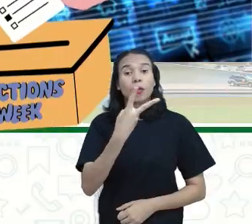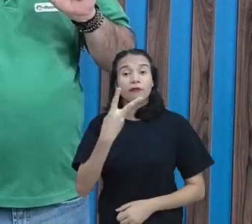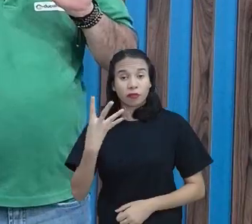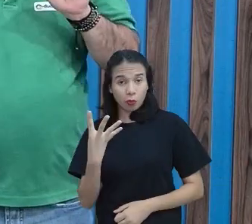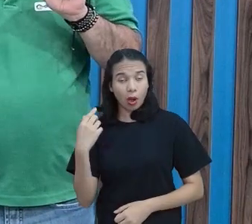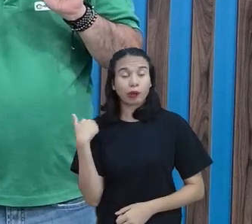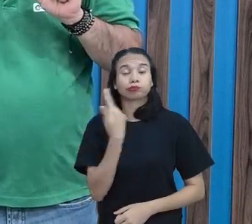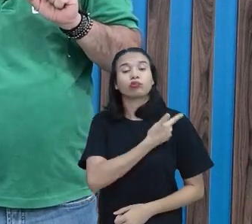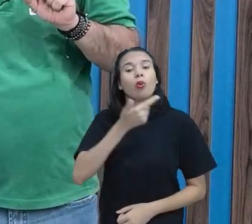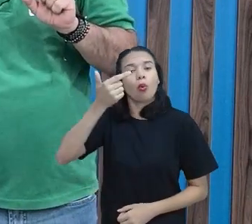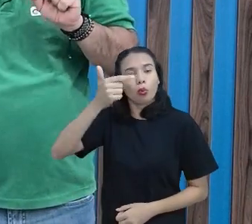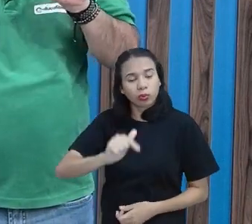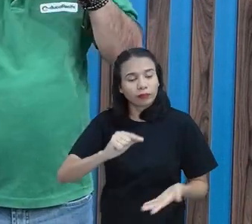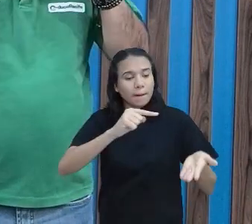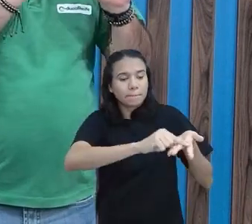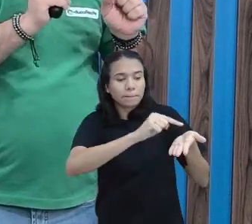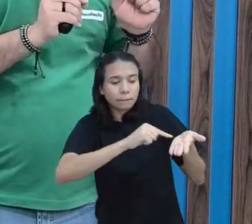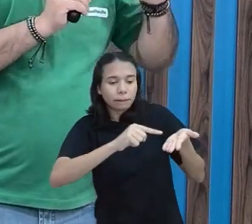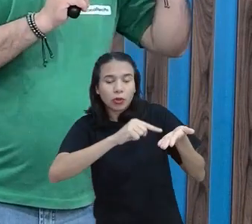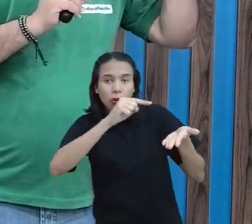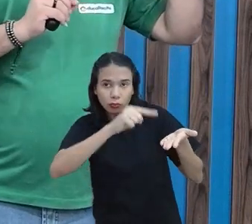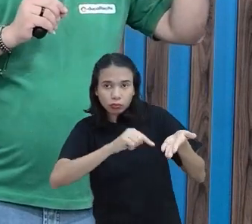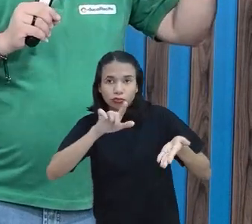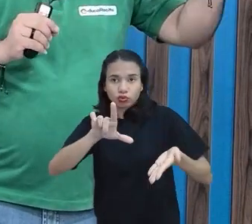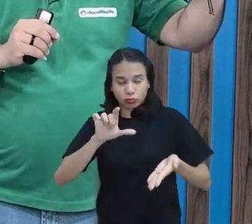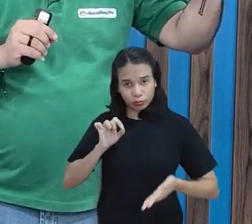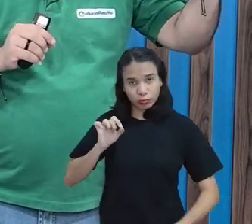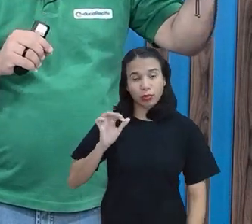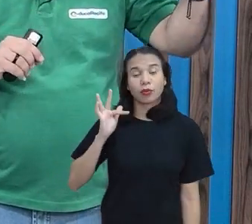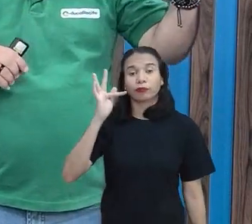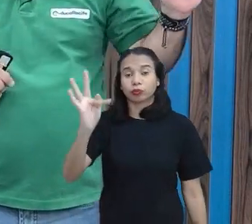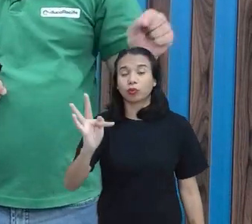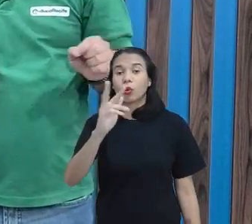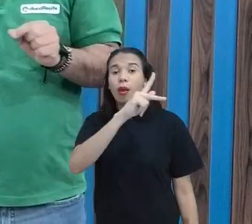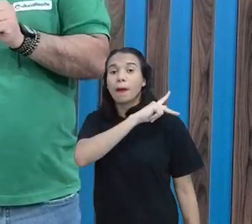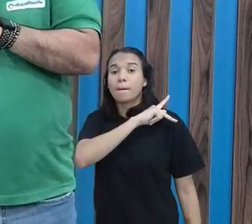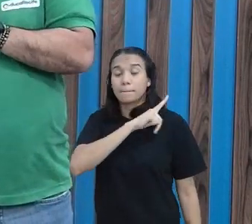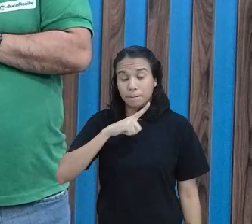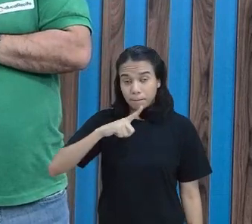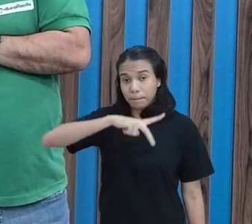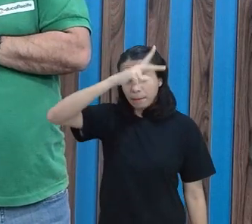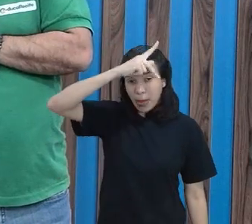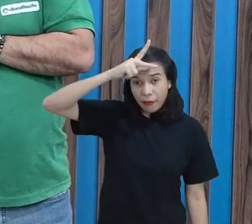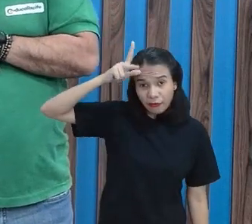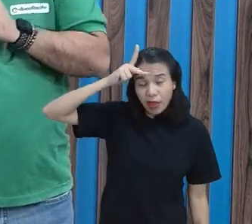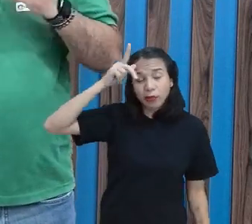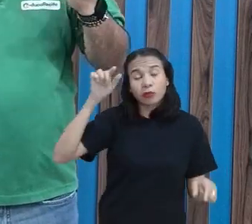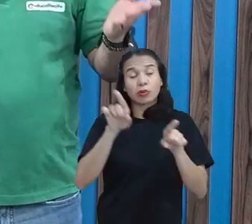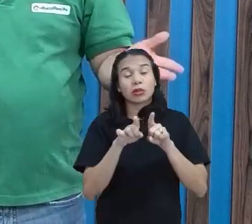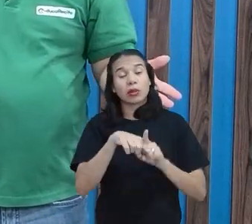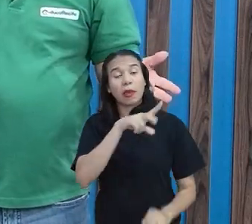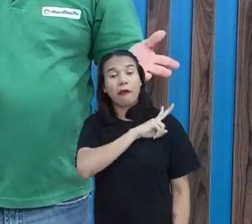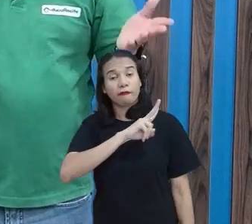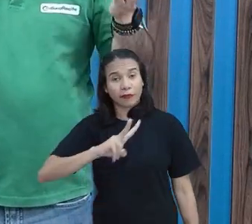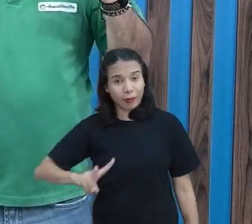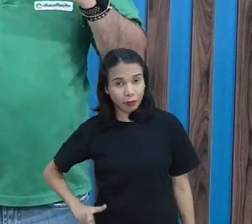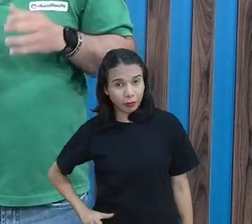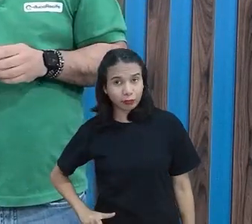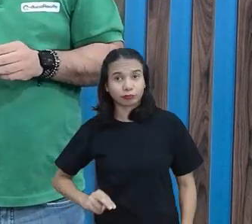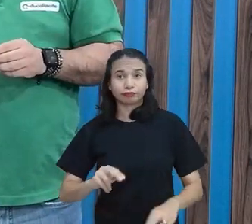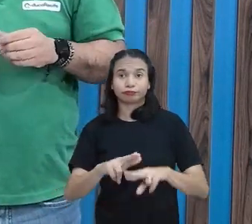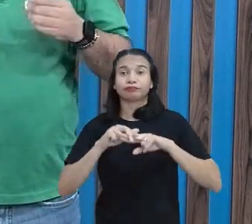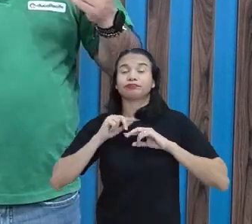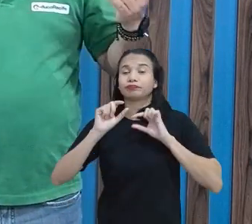nós vamos de novo às urnas para escolher o futuro prefeito do Recife e os vereadores. Então, nesse